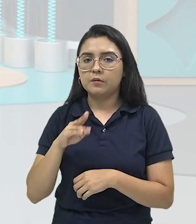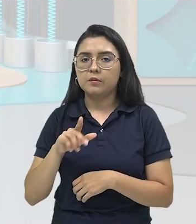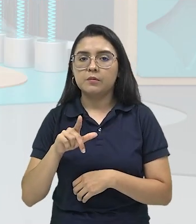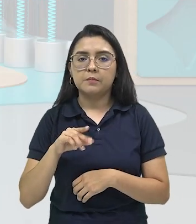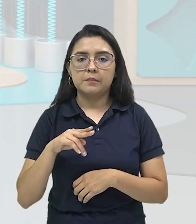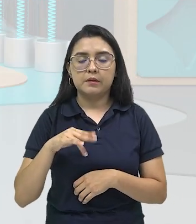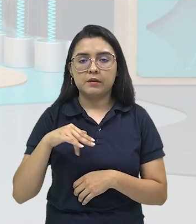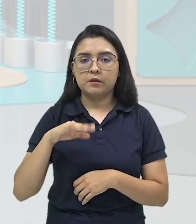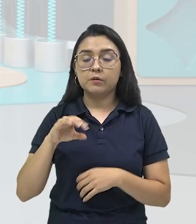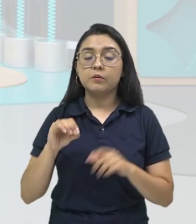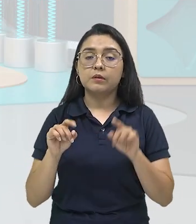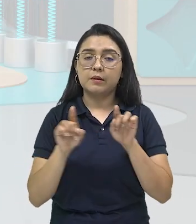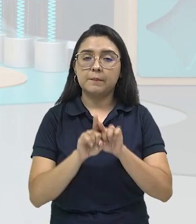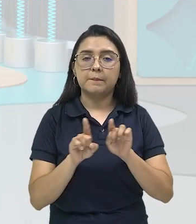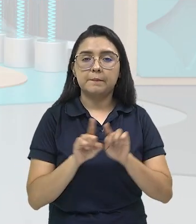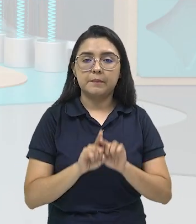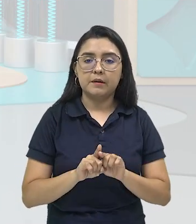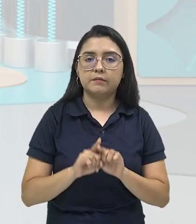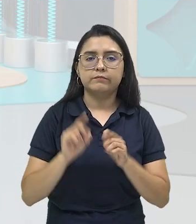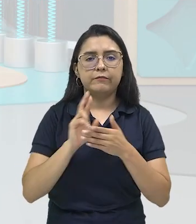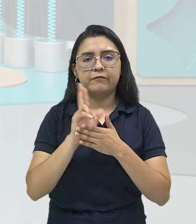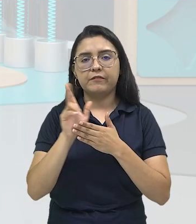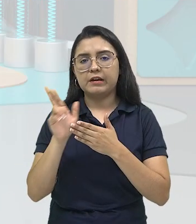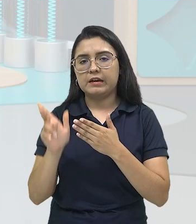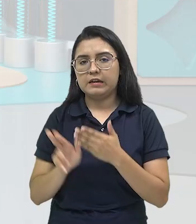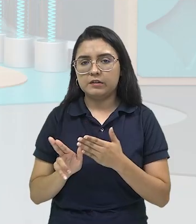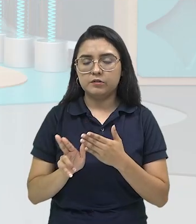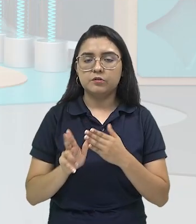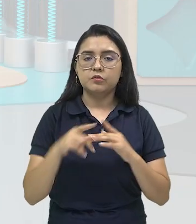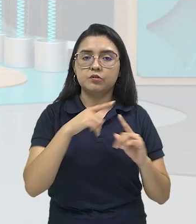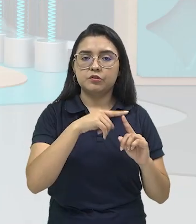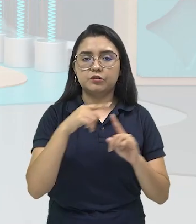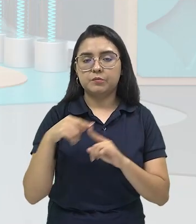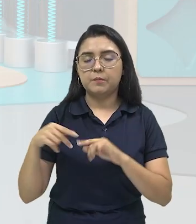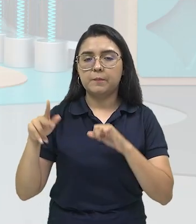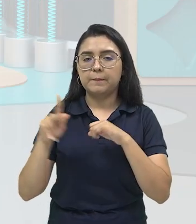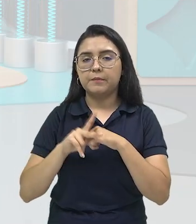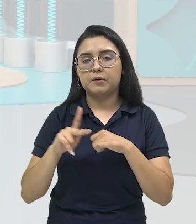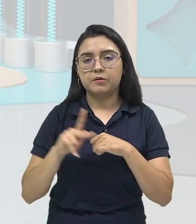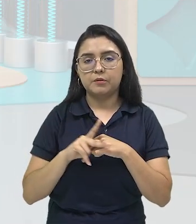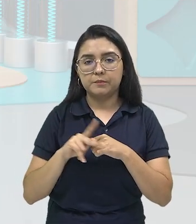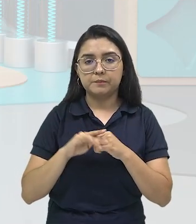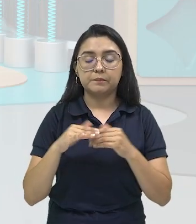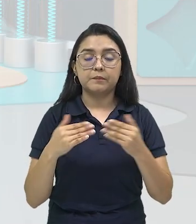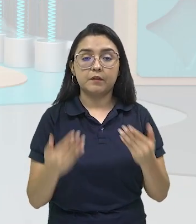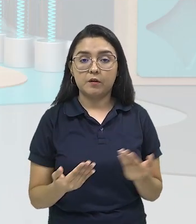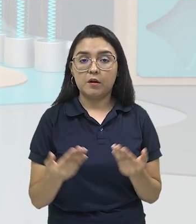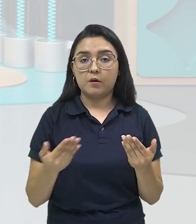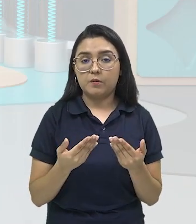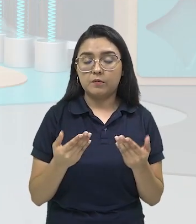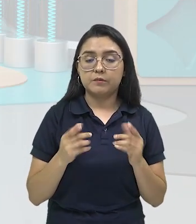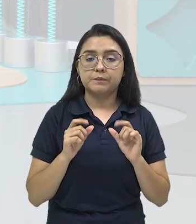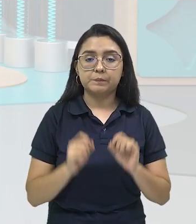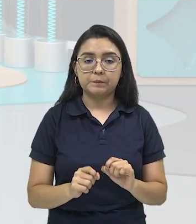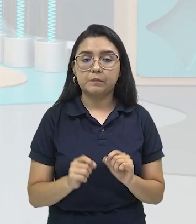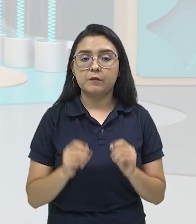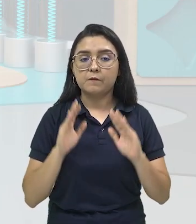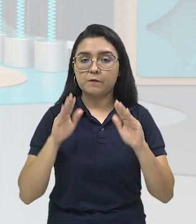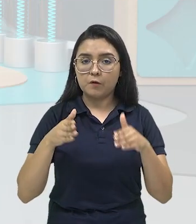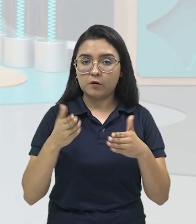os possessivos. Então, tem vários tipos de pronomes. E os pronomes que nós vamos ver aqui são os